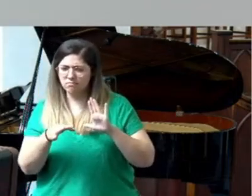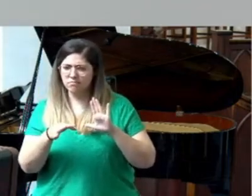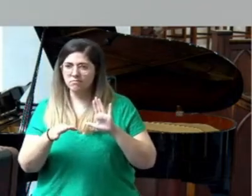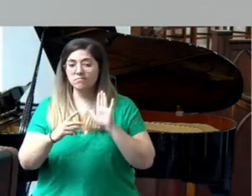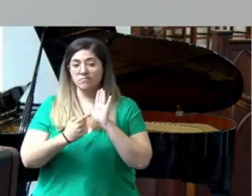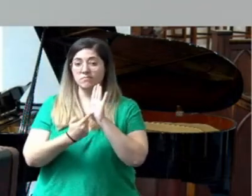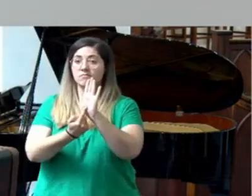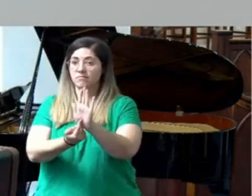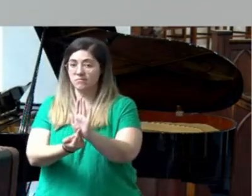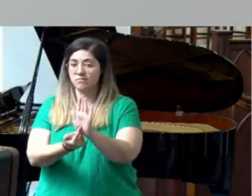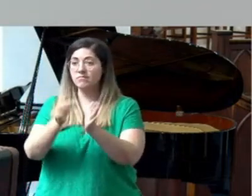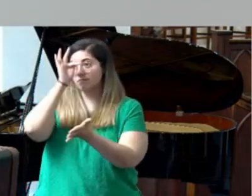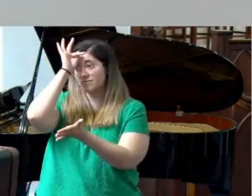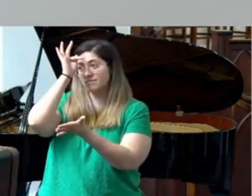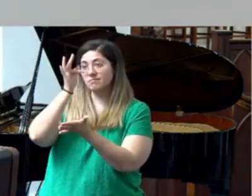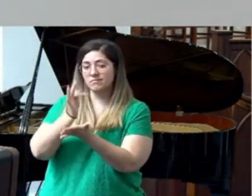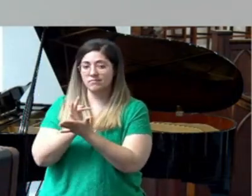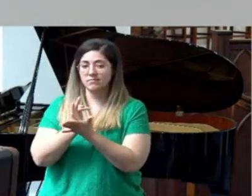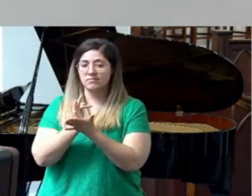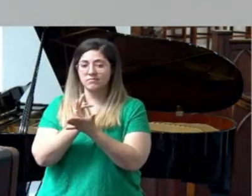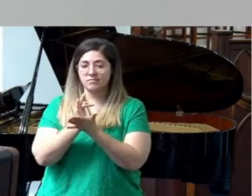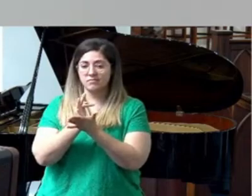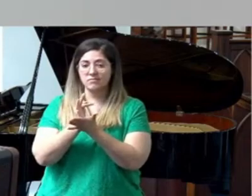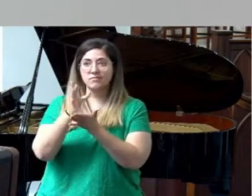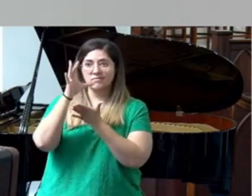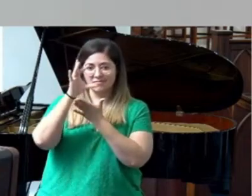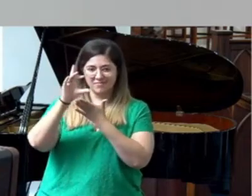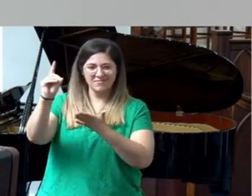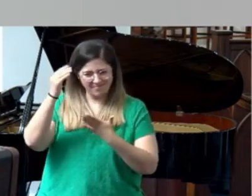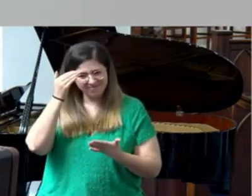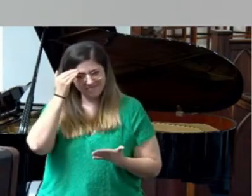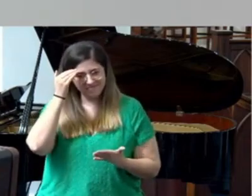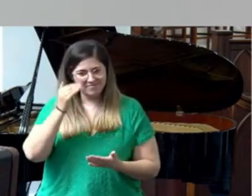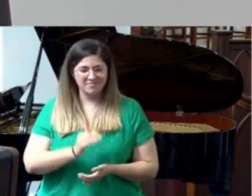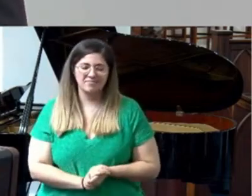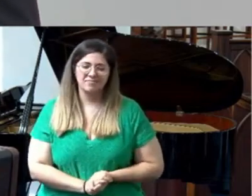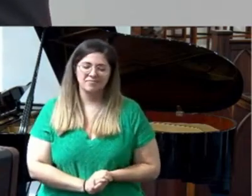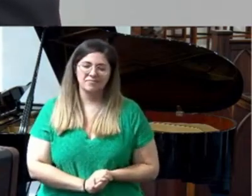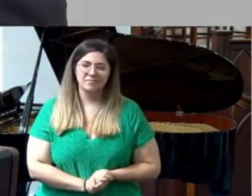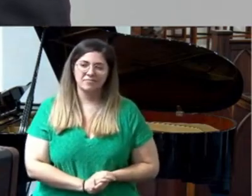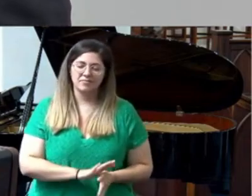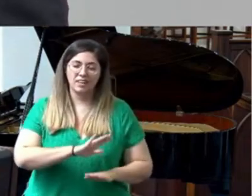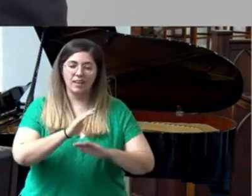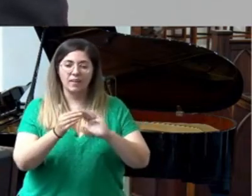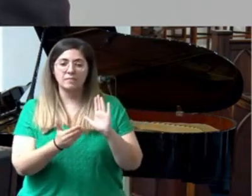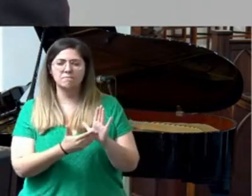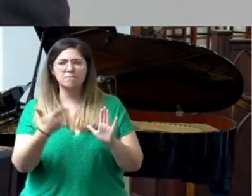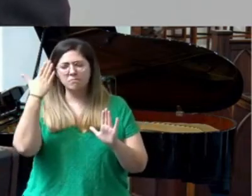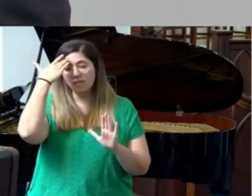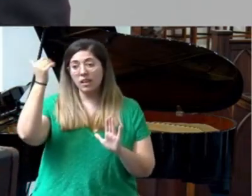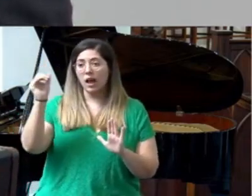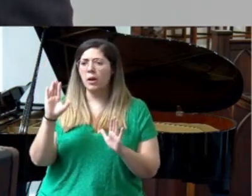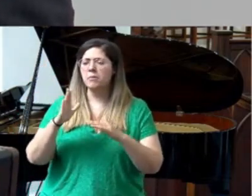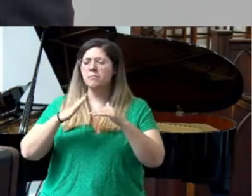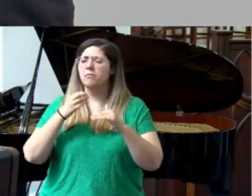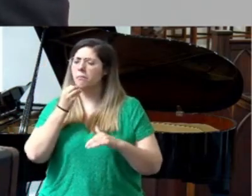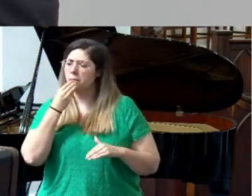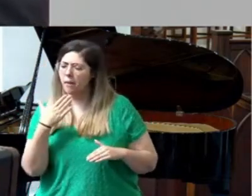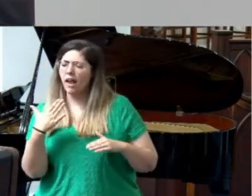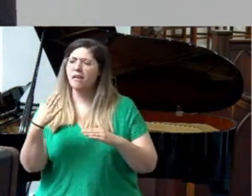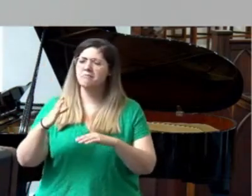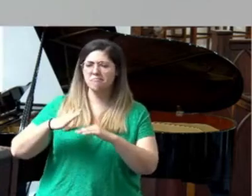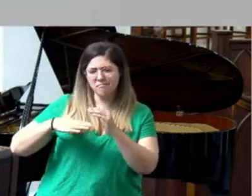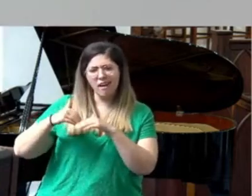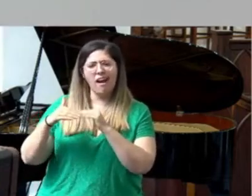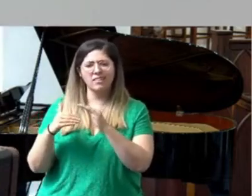é uma evidência de fé em nós. Está aqui no texto. Portanto, aquele que sabe o que deve fazer o bem e não o